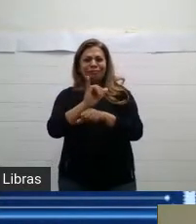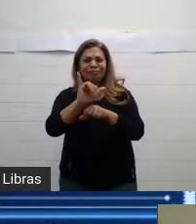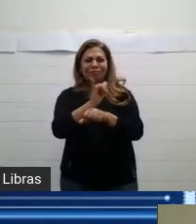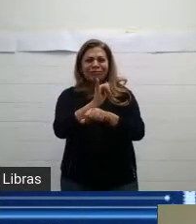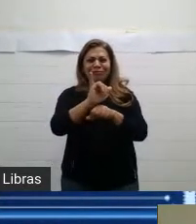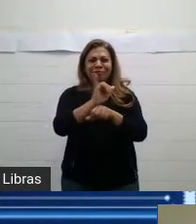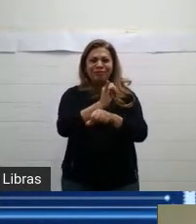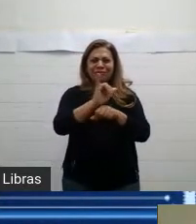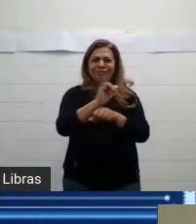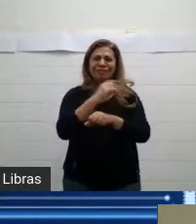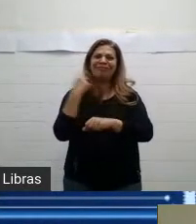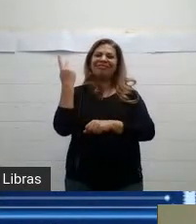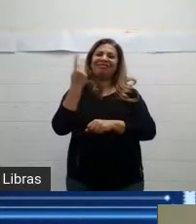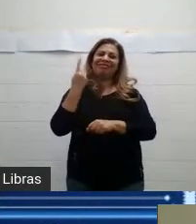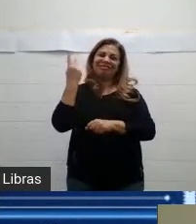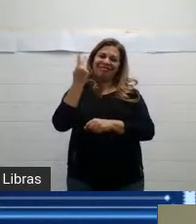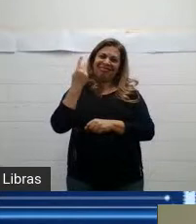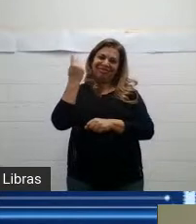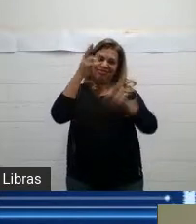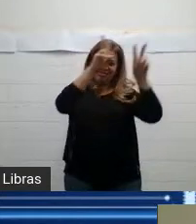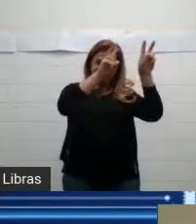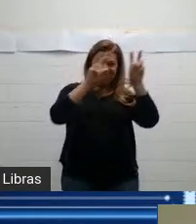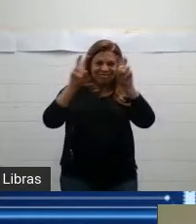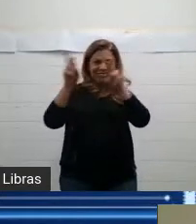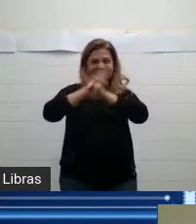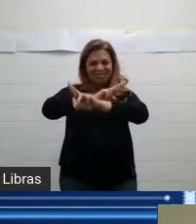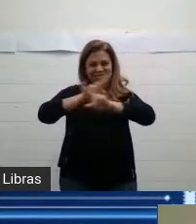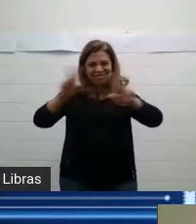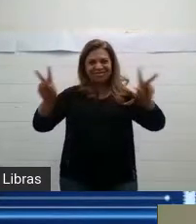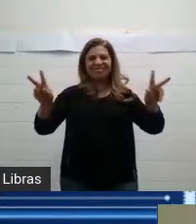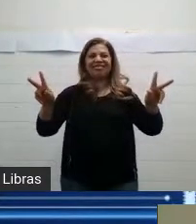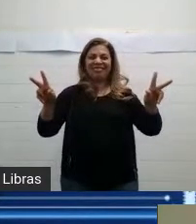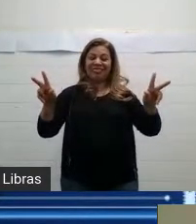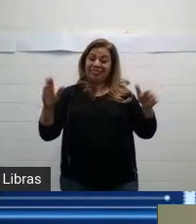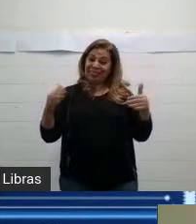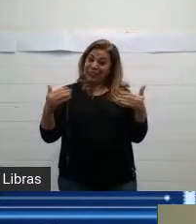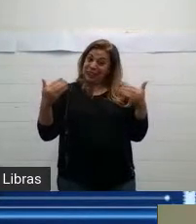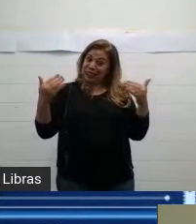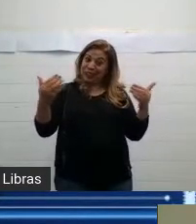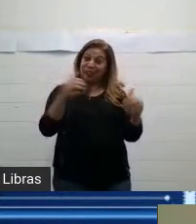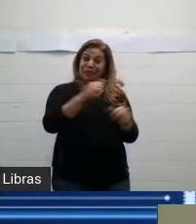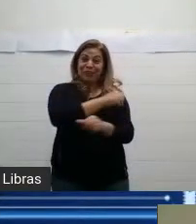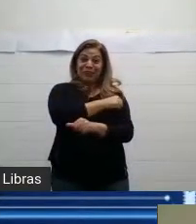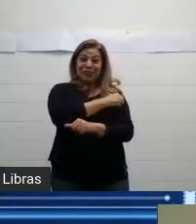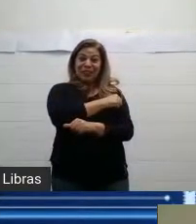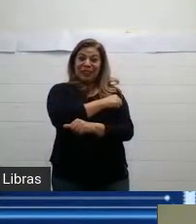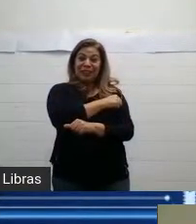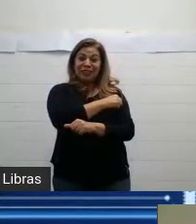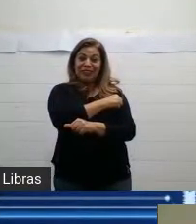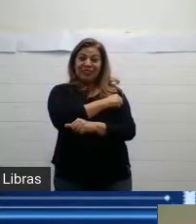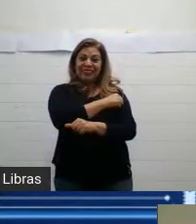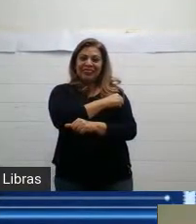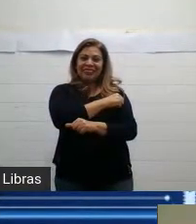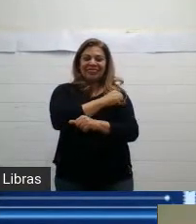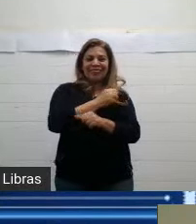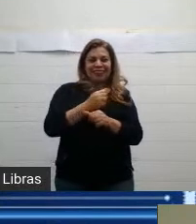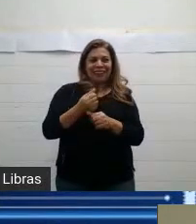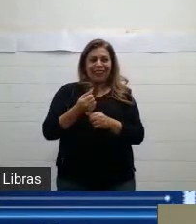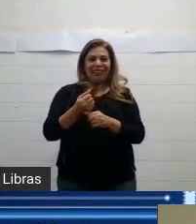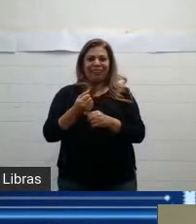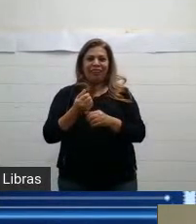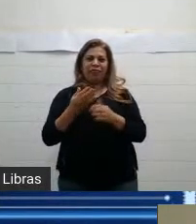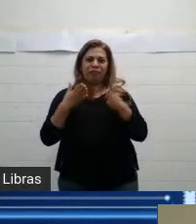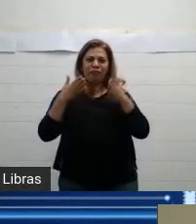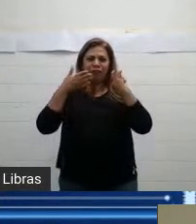um tinha uma história, uma temática diferente. Então, os meninos, quando tocavam em um assunto que eles